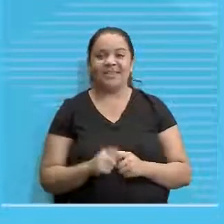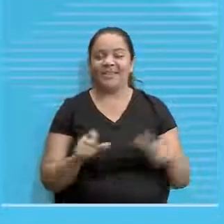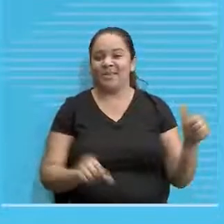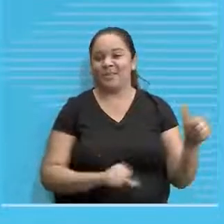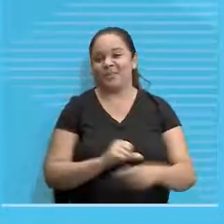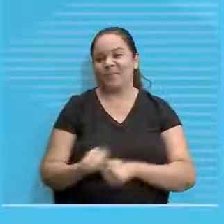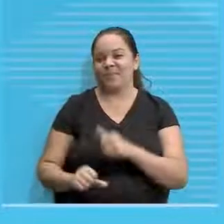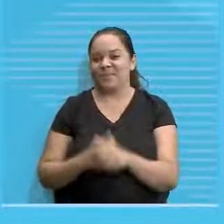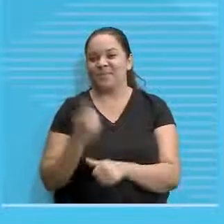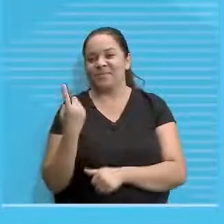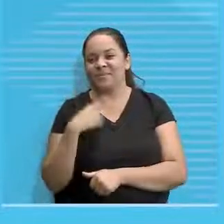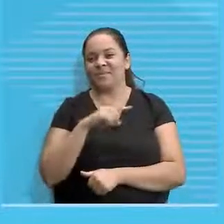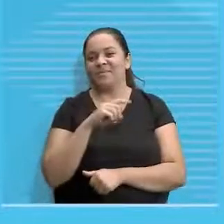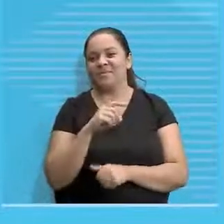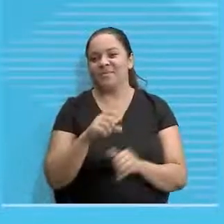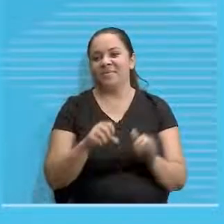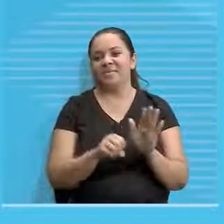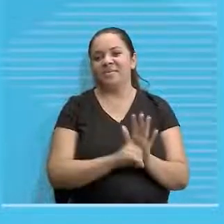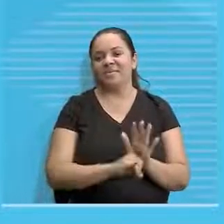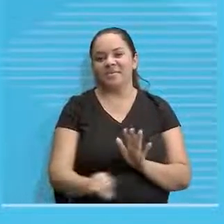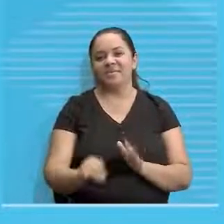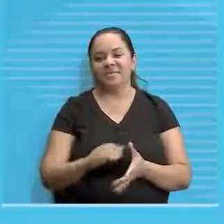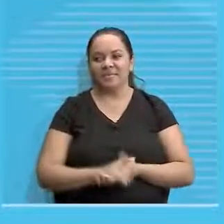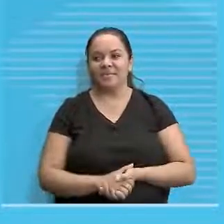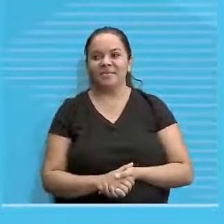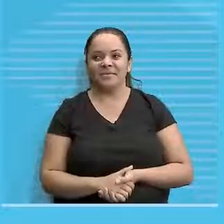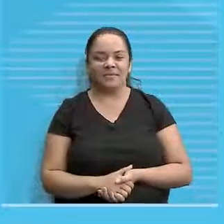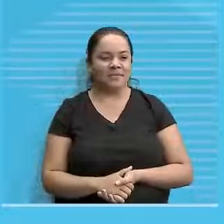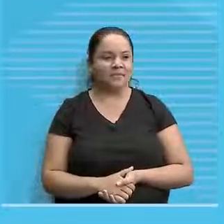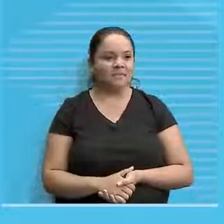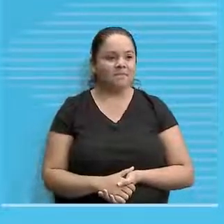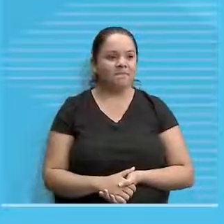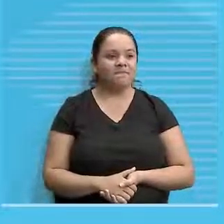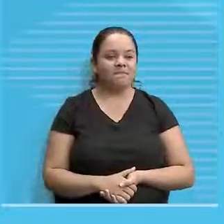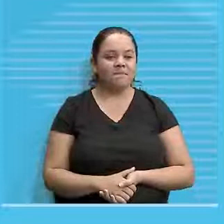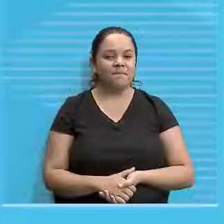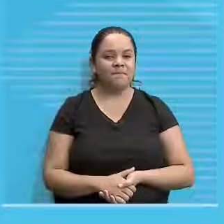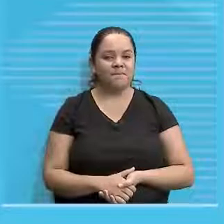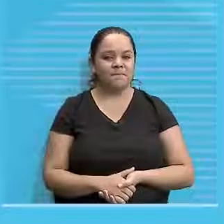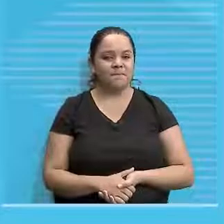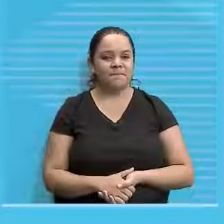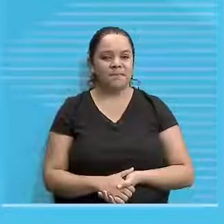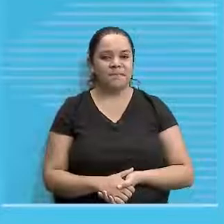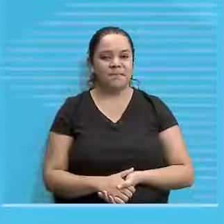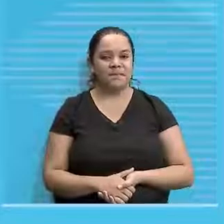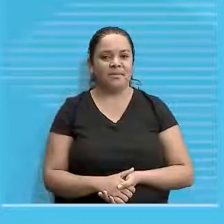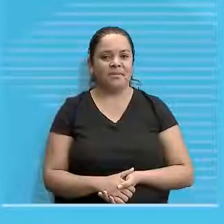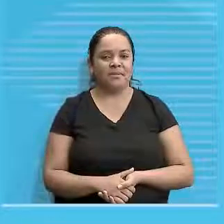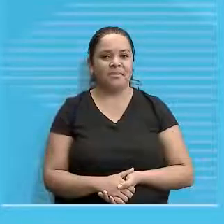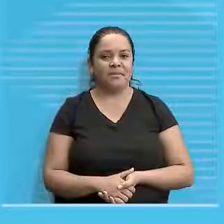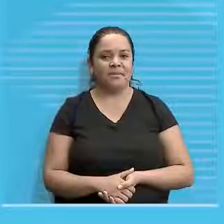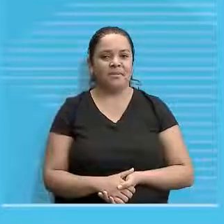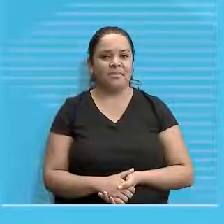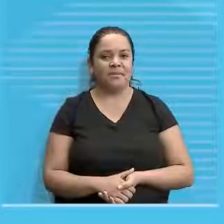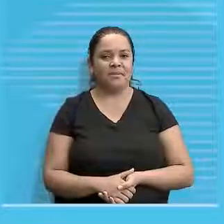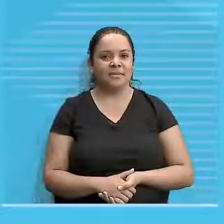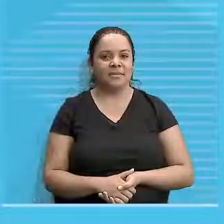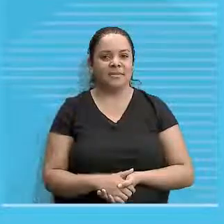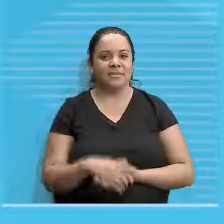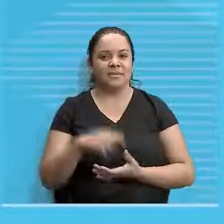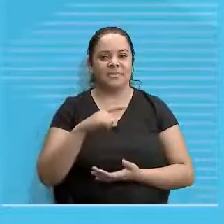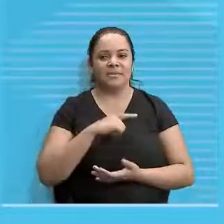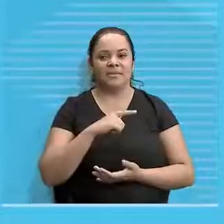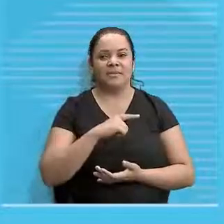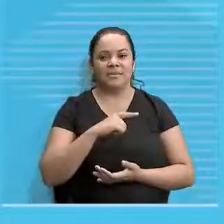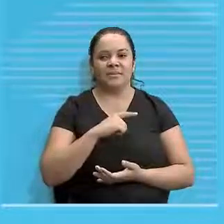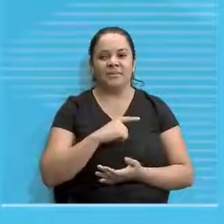marcando de fato quem nós somos, né? E é claro que existem muitos elementos simbólicos que vão marcando a